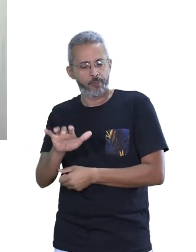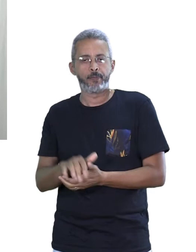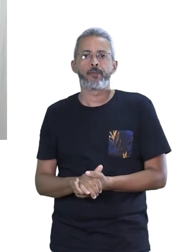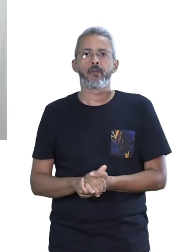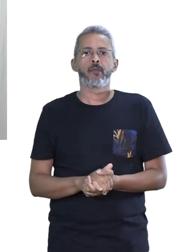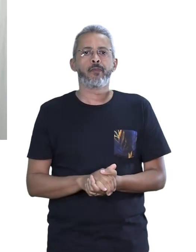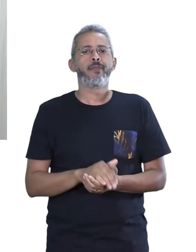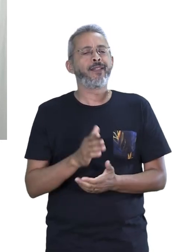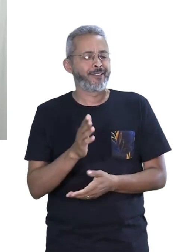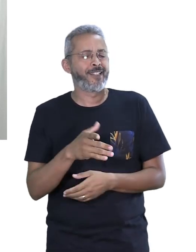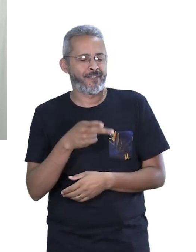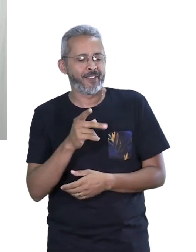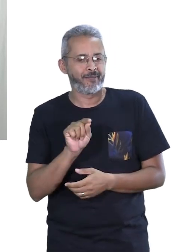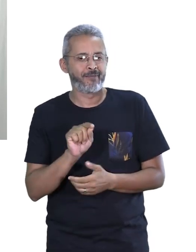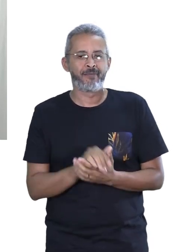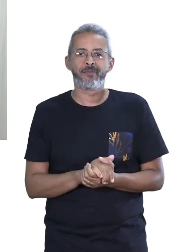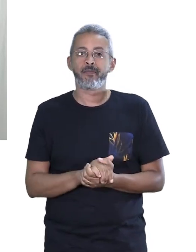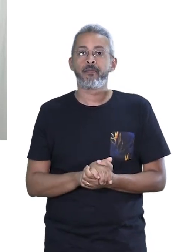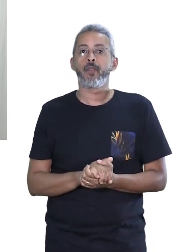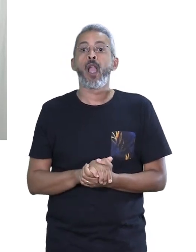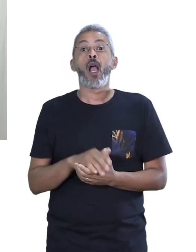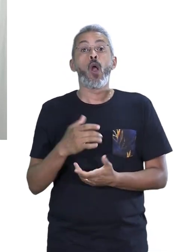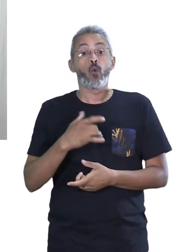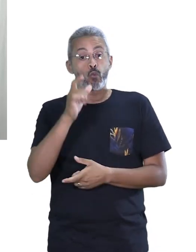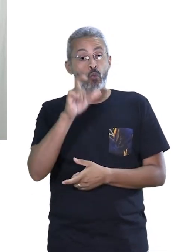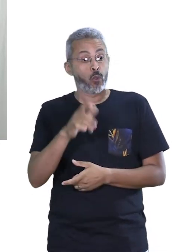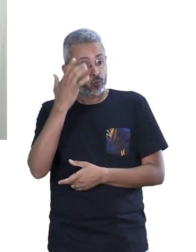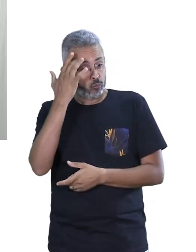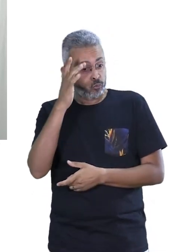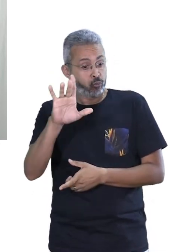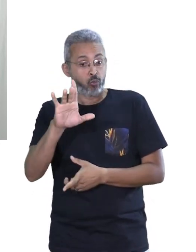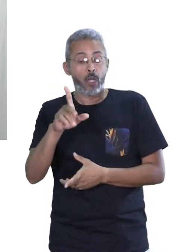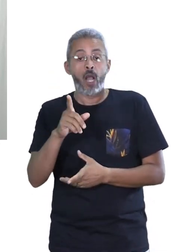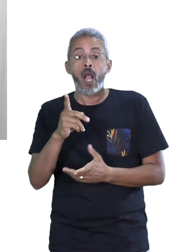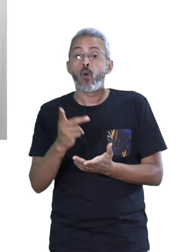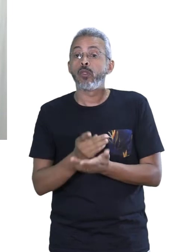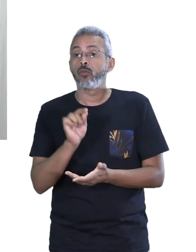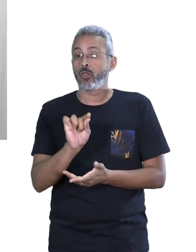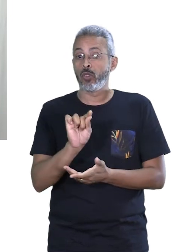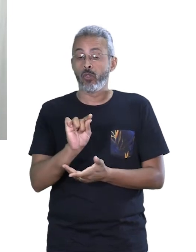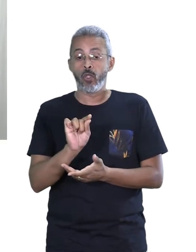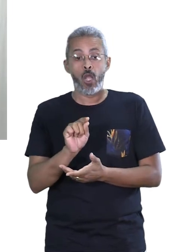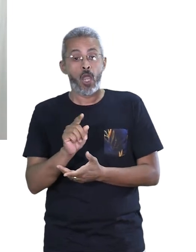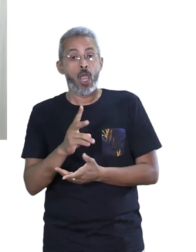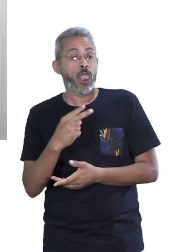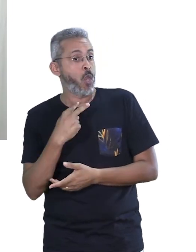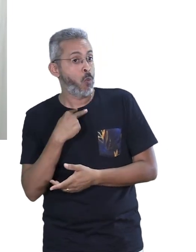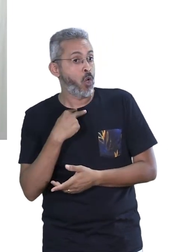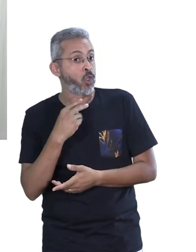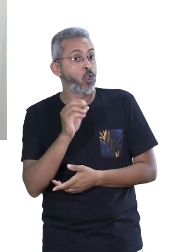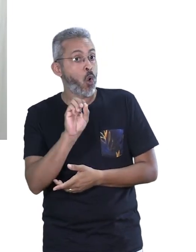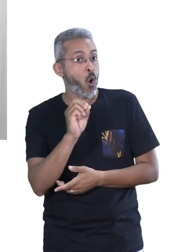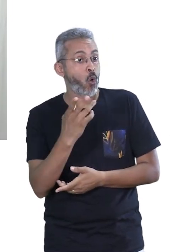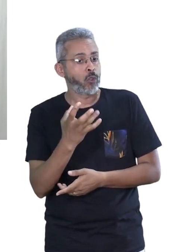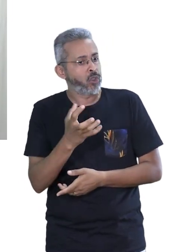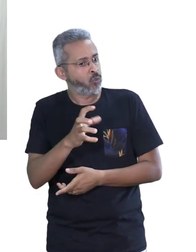sujeito indeterminado. Já até falamos dele. O sujeito indeterminado ocorre quando não se pode